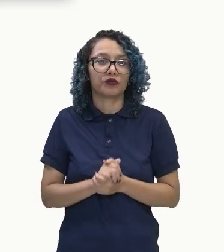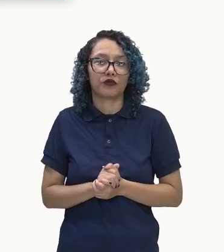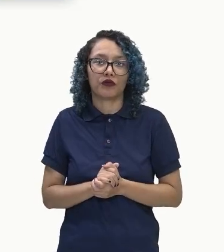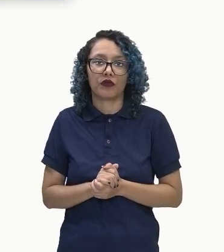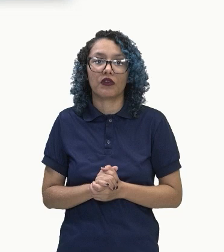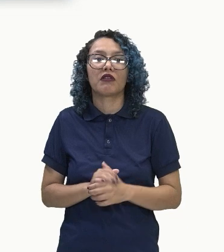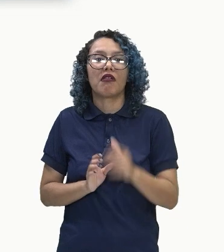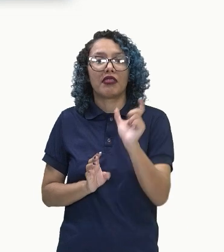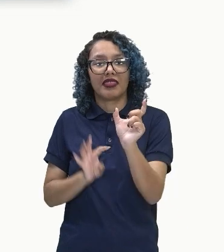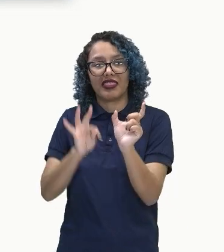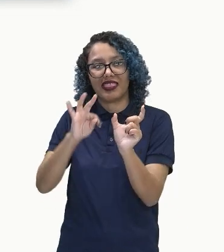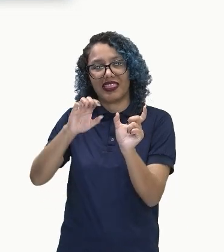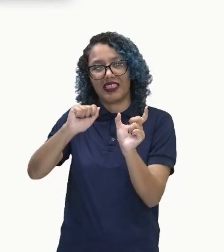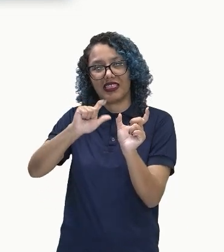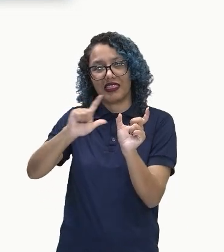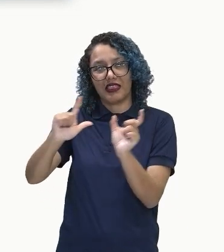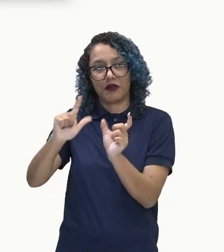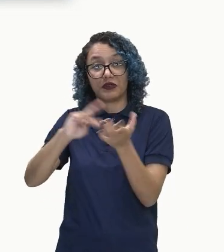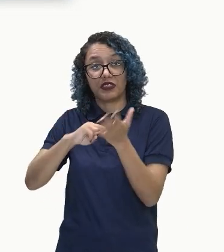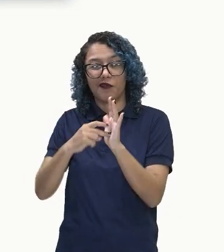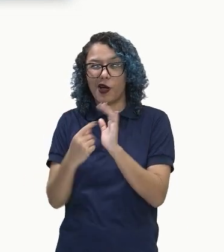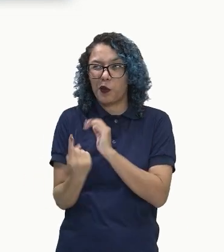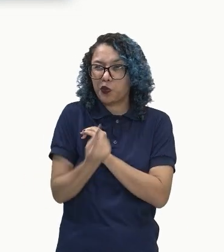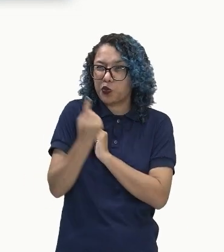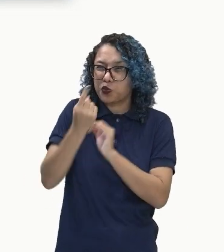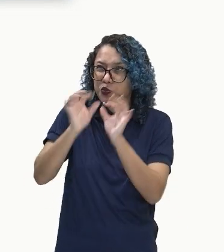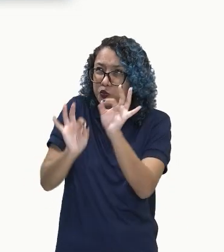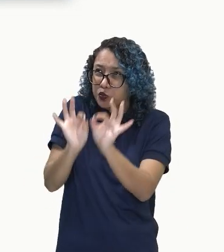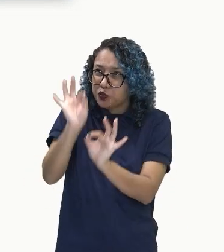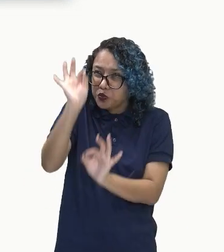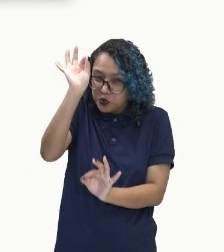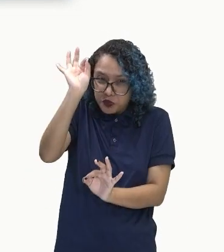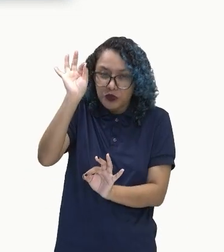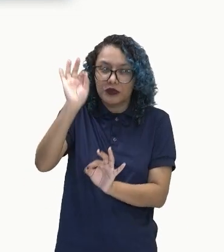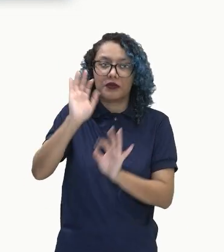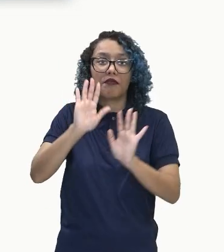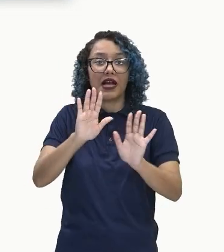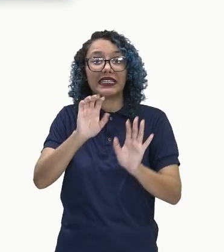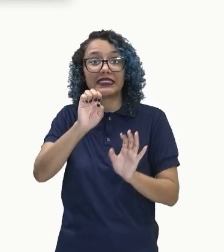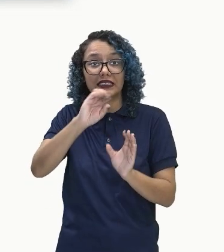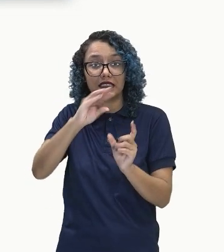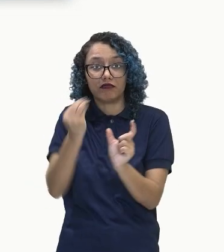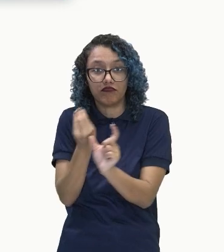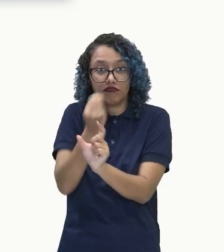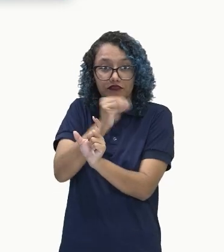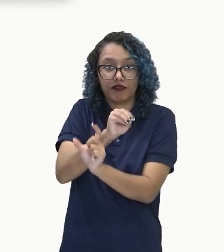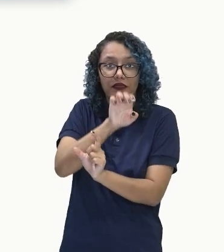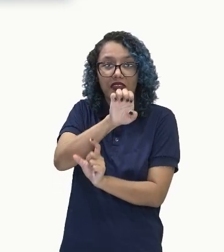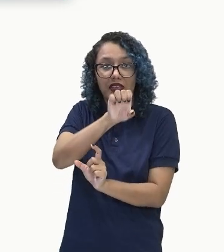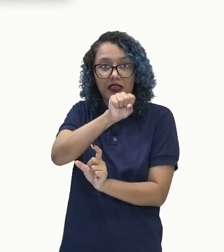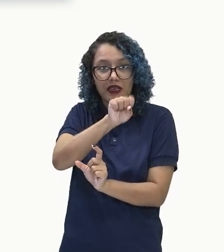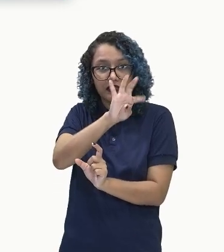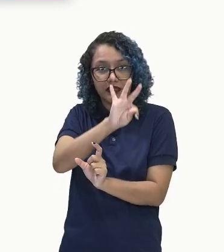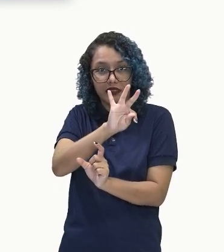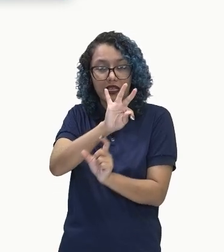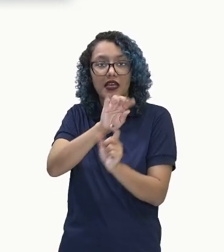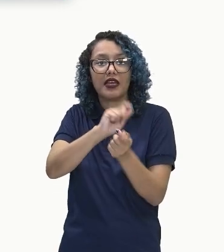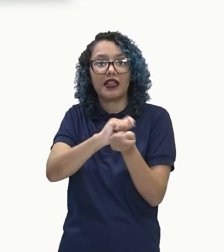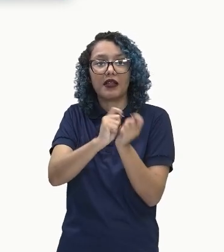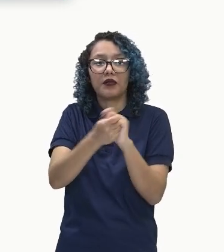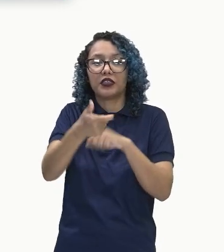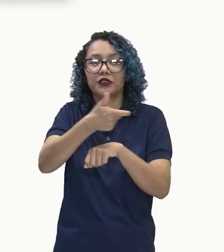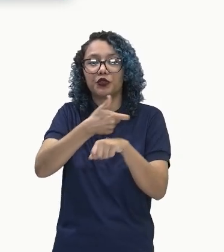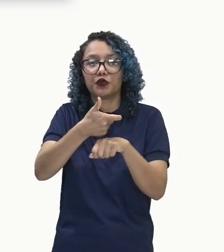adjetivo tall significa alto. Quando eu utilizo EST, eu estou transformando esse meu adjetivo em